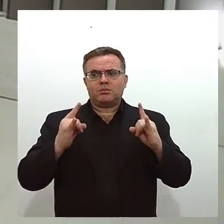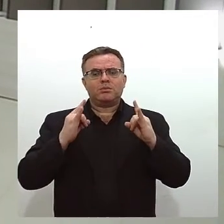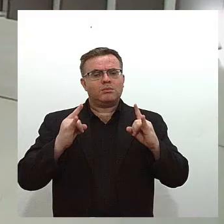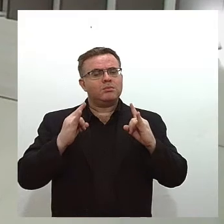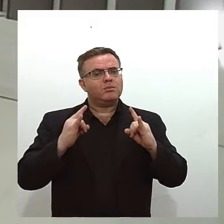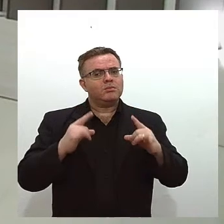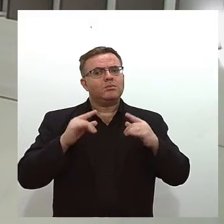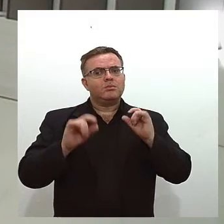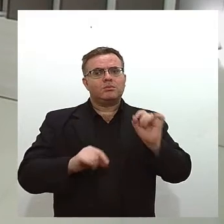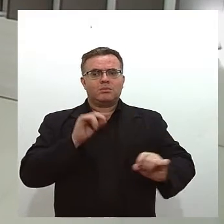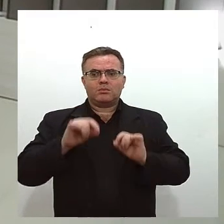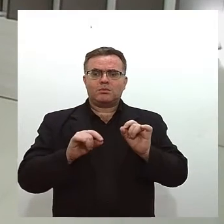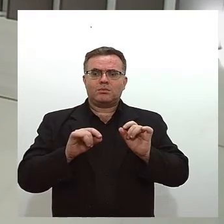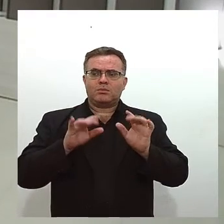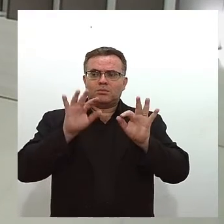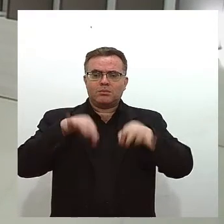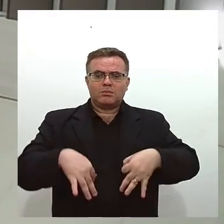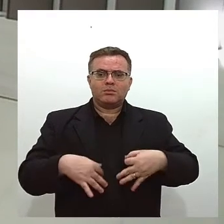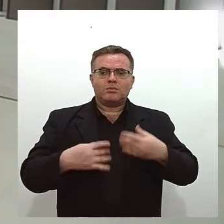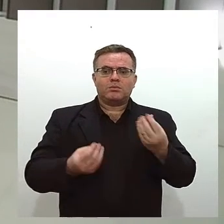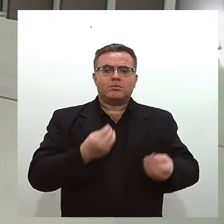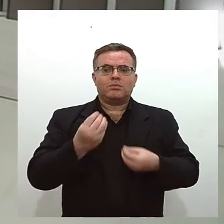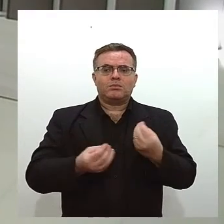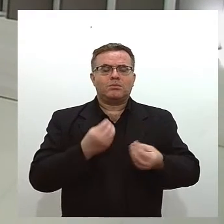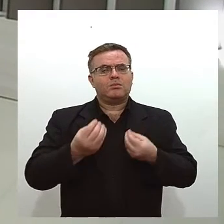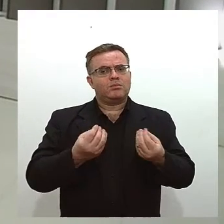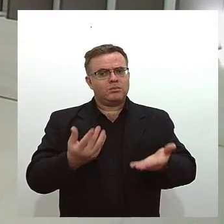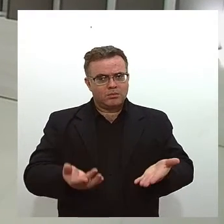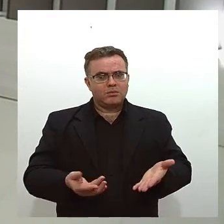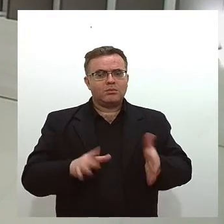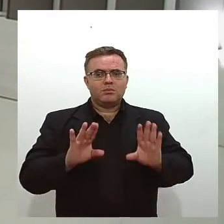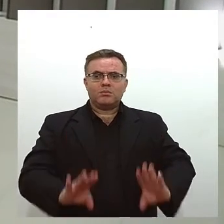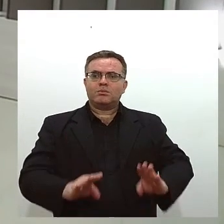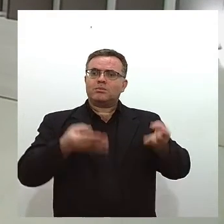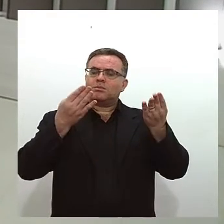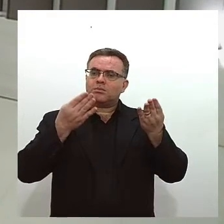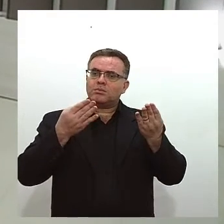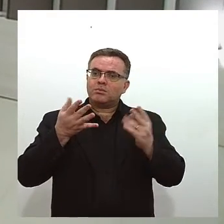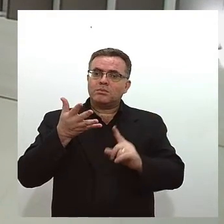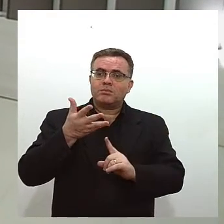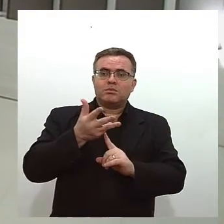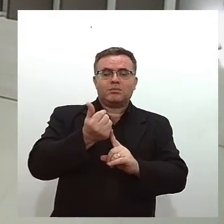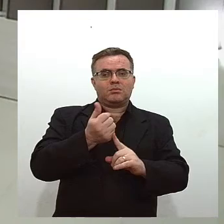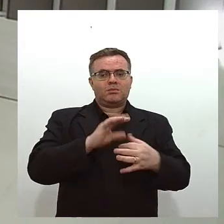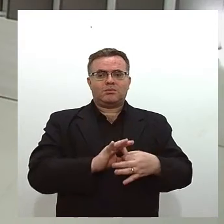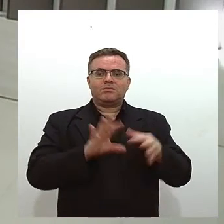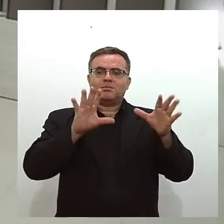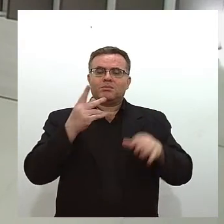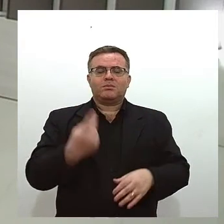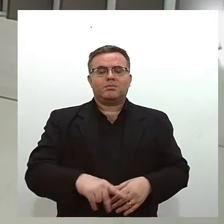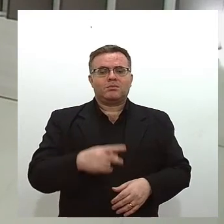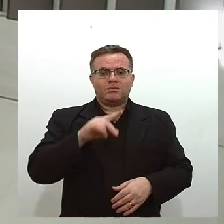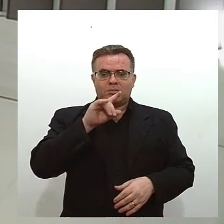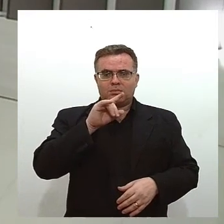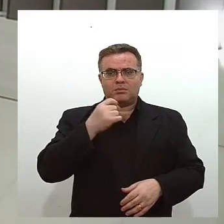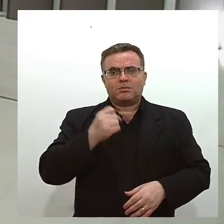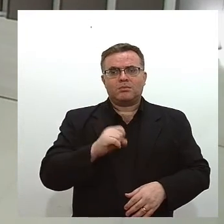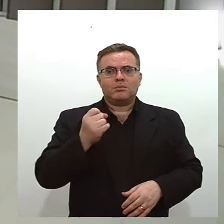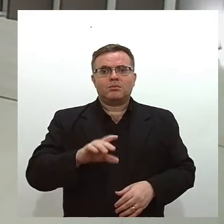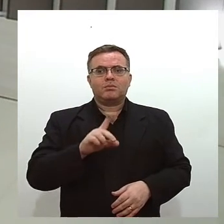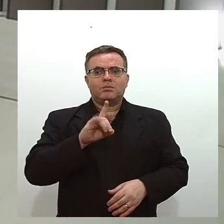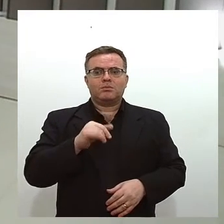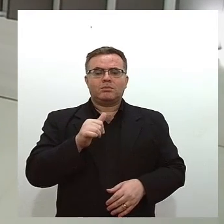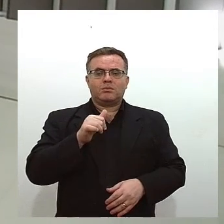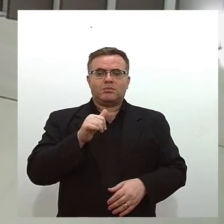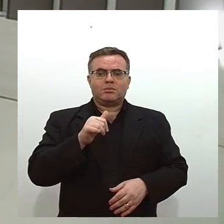o encerramento da campanha de divulgação do maior festival de música e arte independente de Sergipe, foi exibido no último dia 10 de